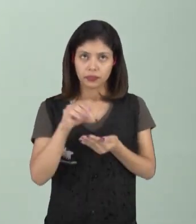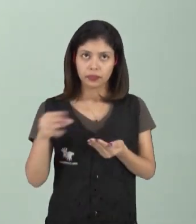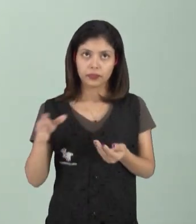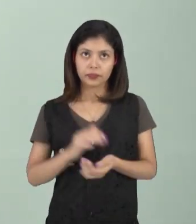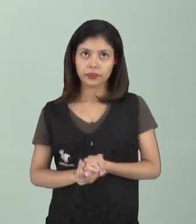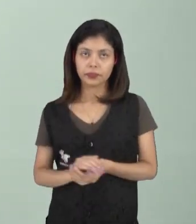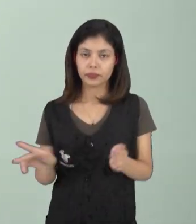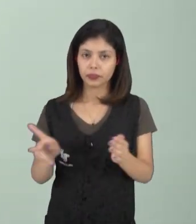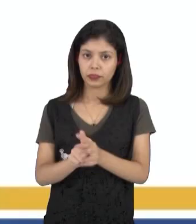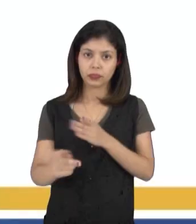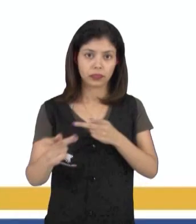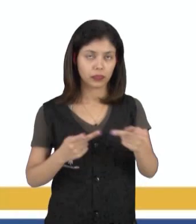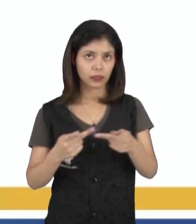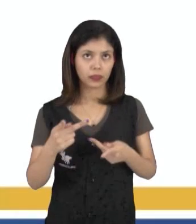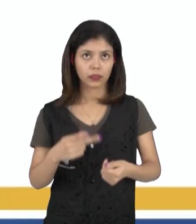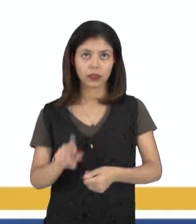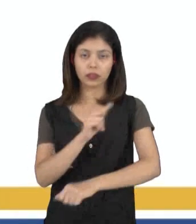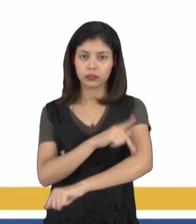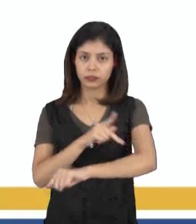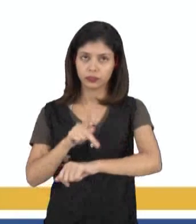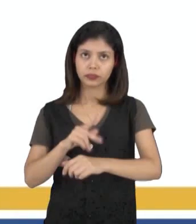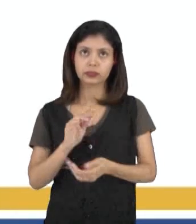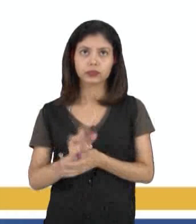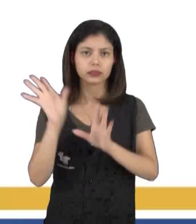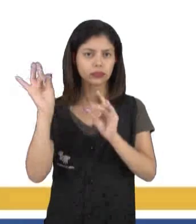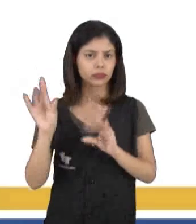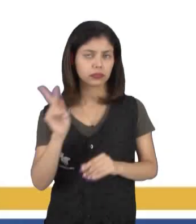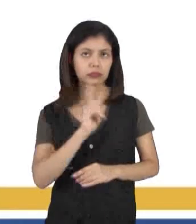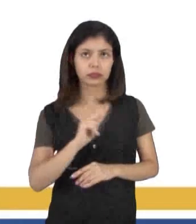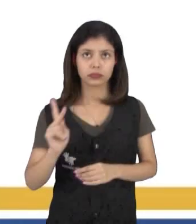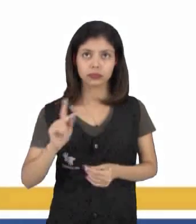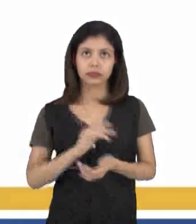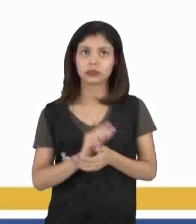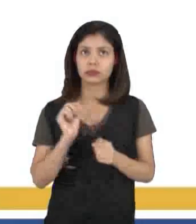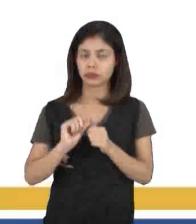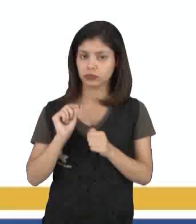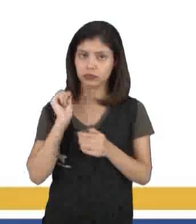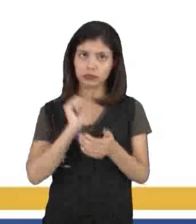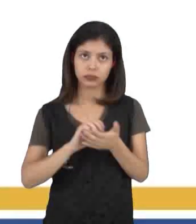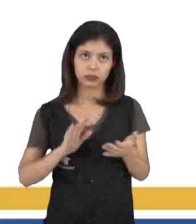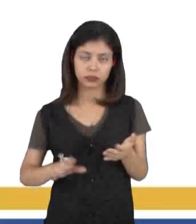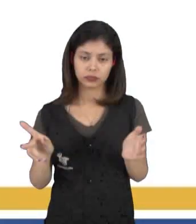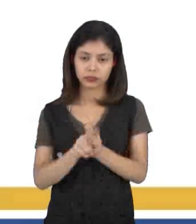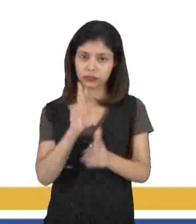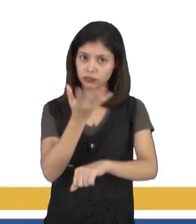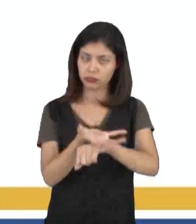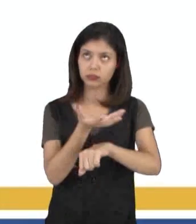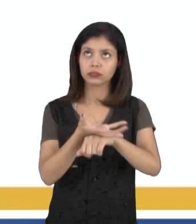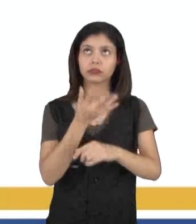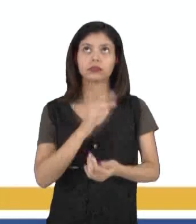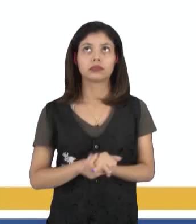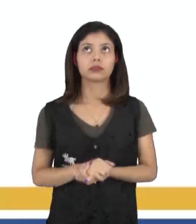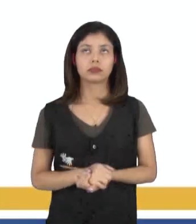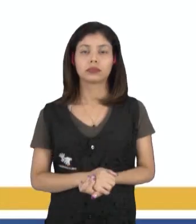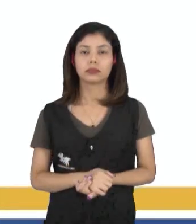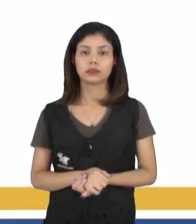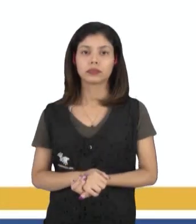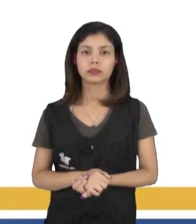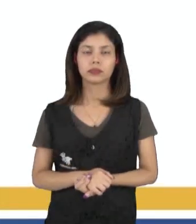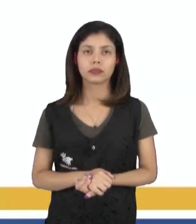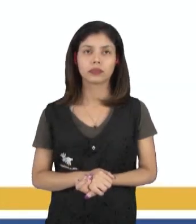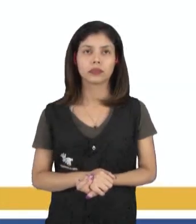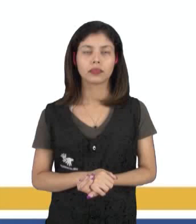os projetos pedagógicos, cada professor elaborou as atividades das suas disciplinas. Então,